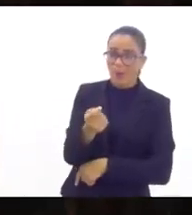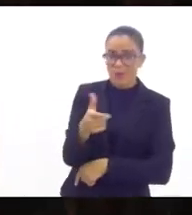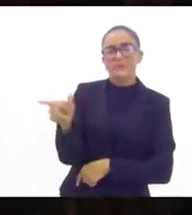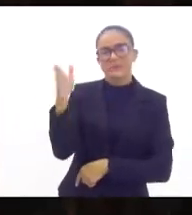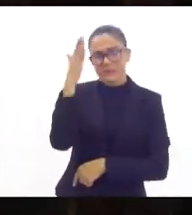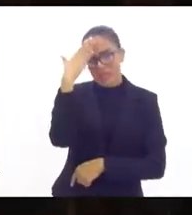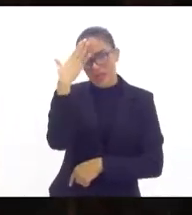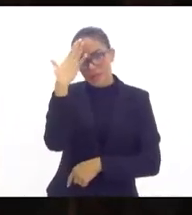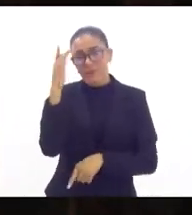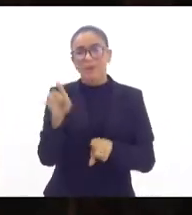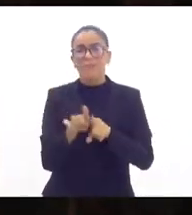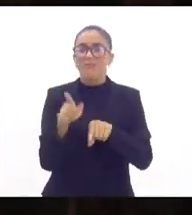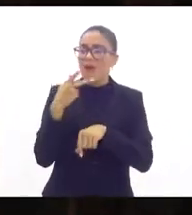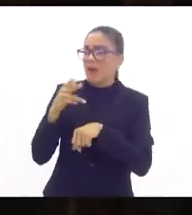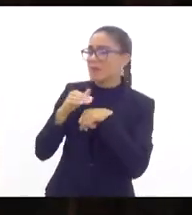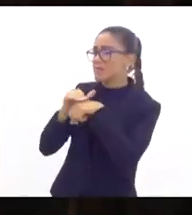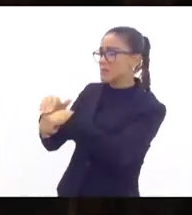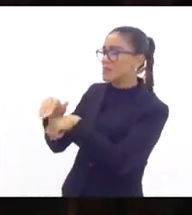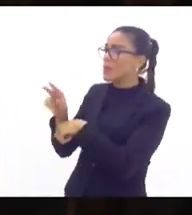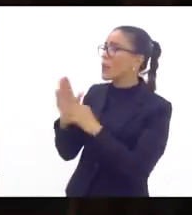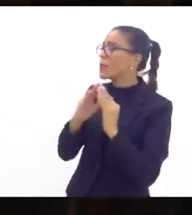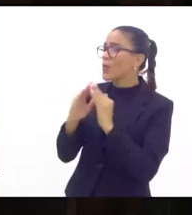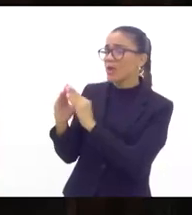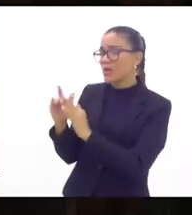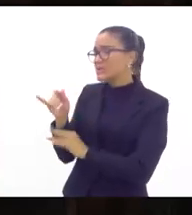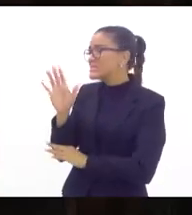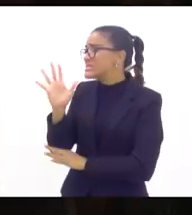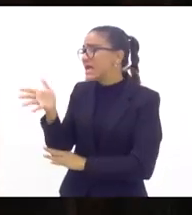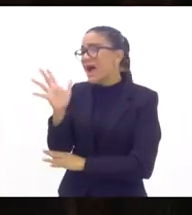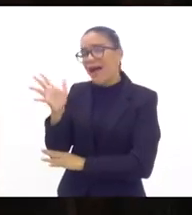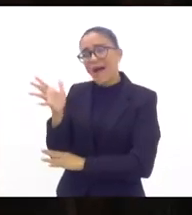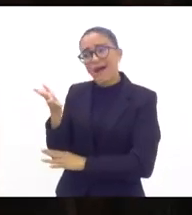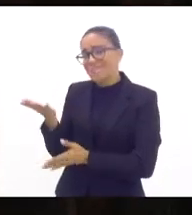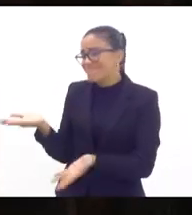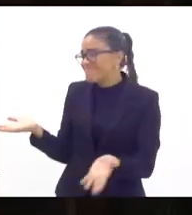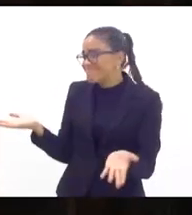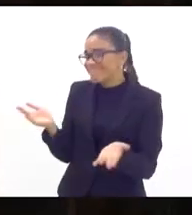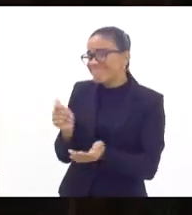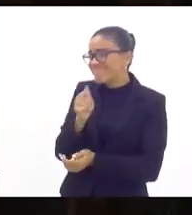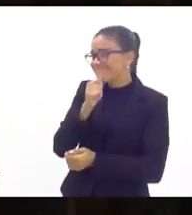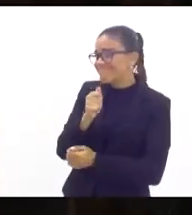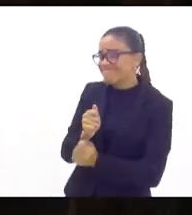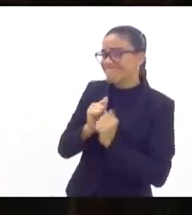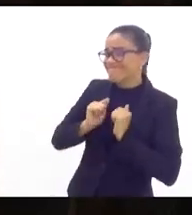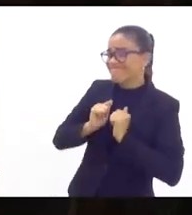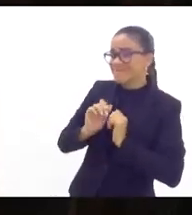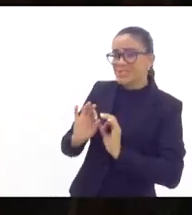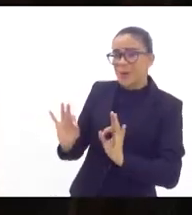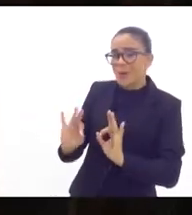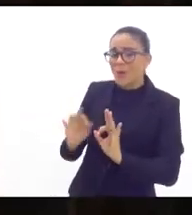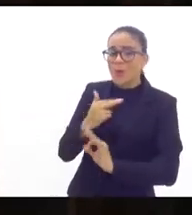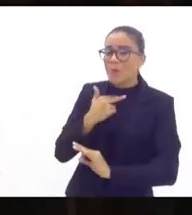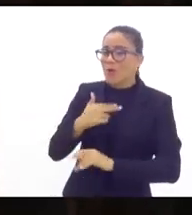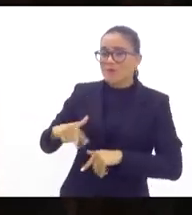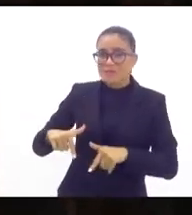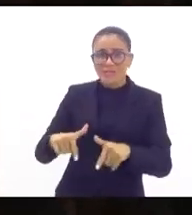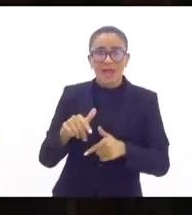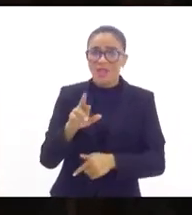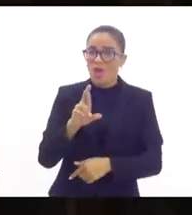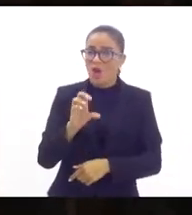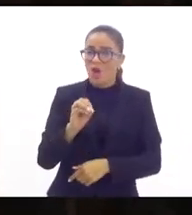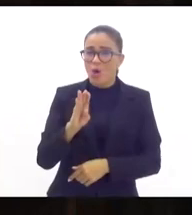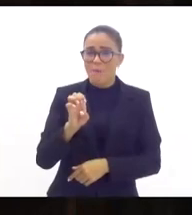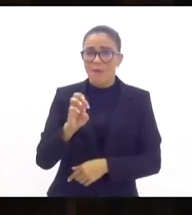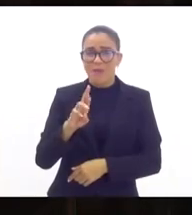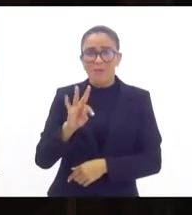eles ainda falam para os moradores que tá tudo comprado o morador diz não adianta fazer nada Roberta é todo mundo